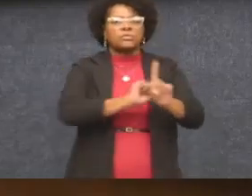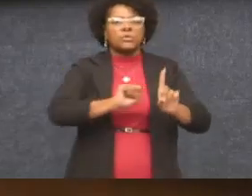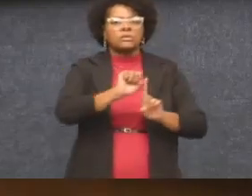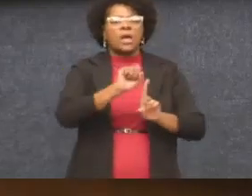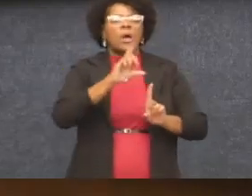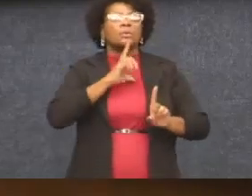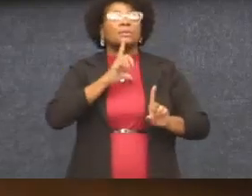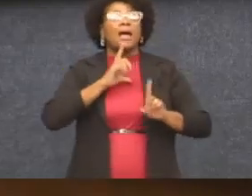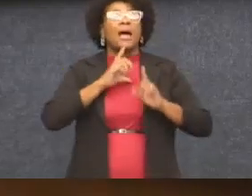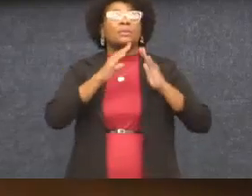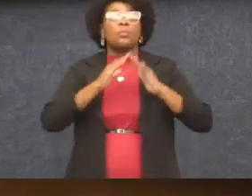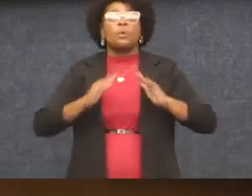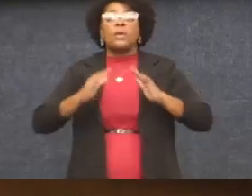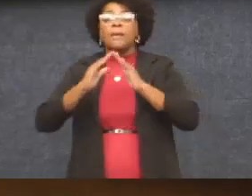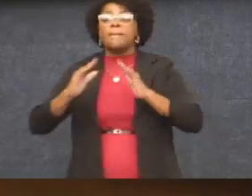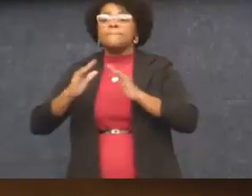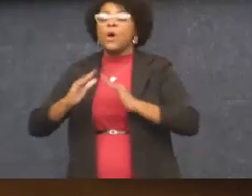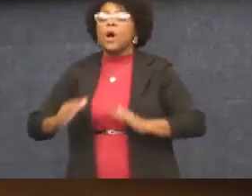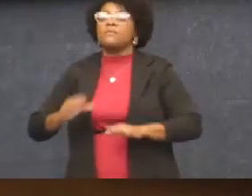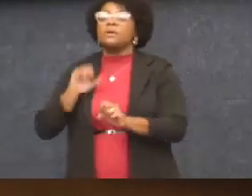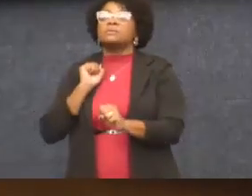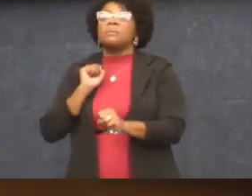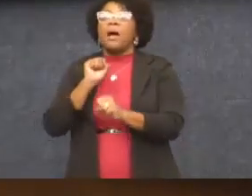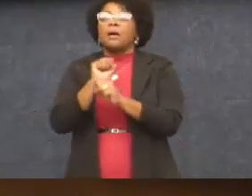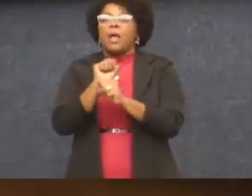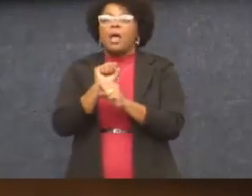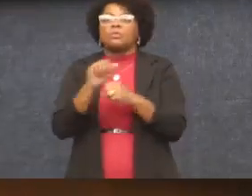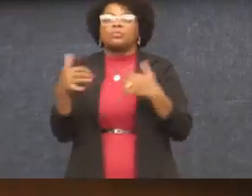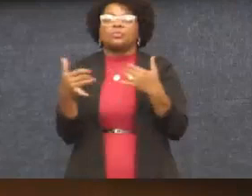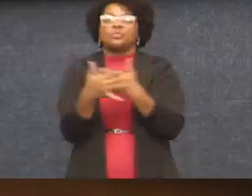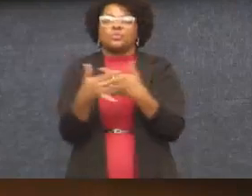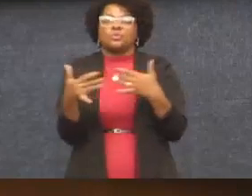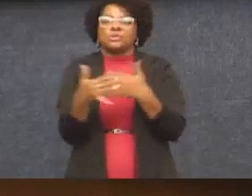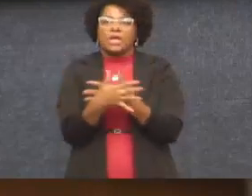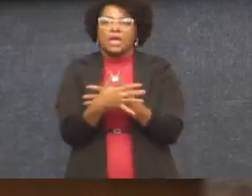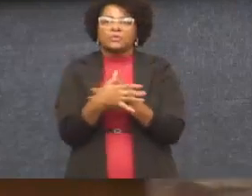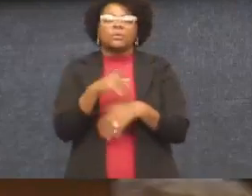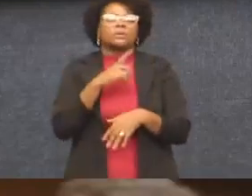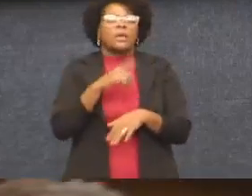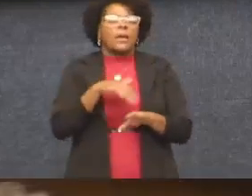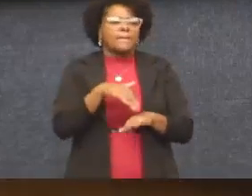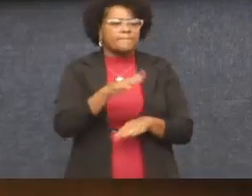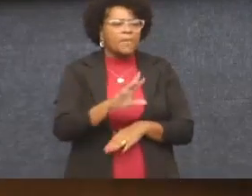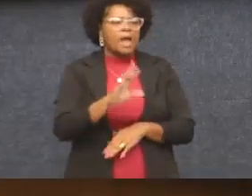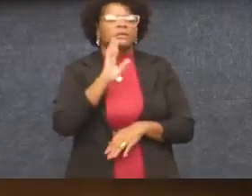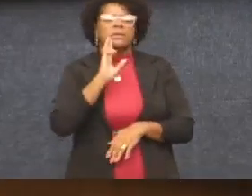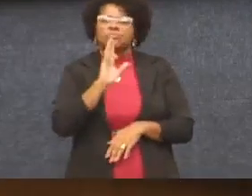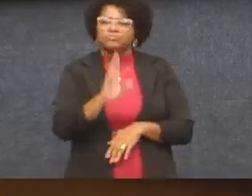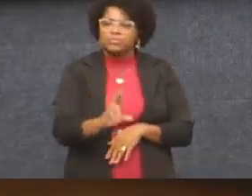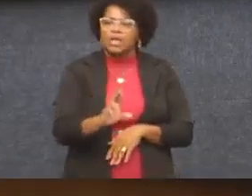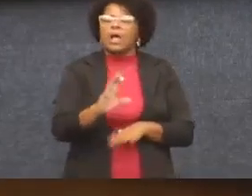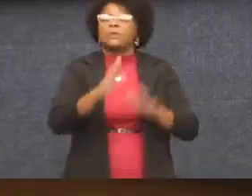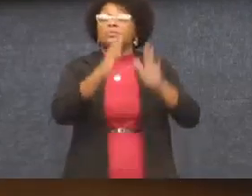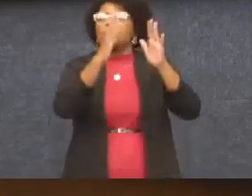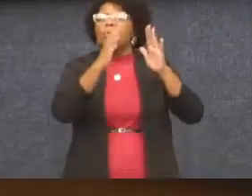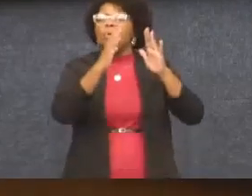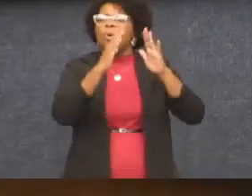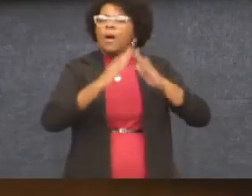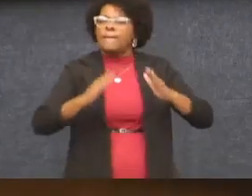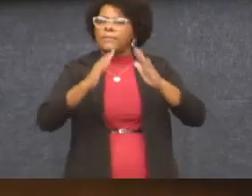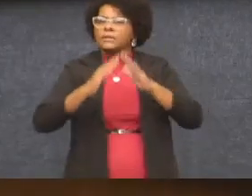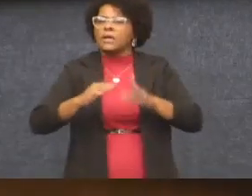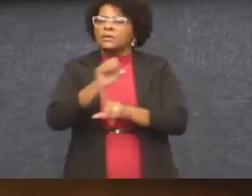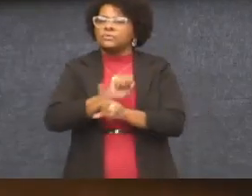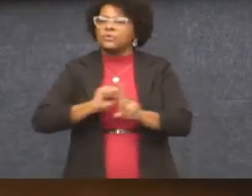imóveis parados da União no centro. A gente tem como obter muito mais resultado com a habitação social se a gente realmente partir